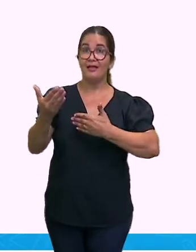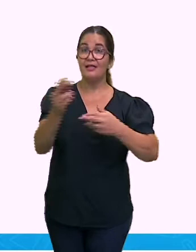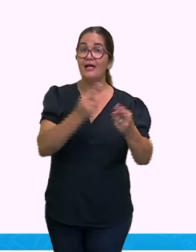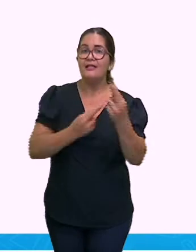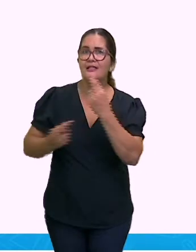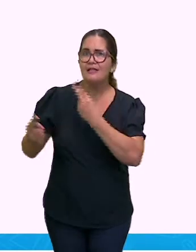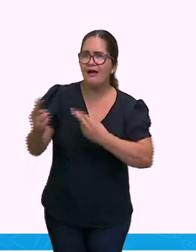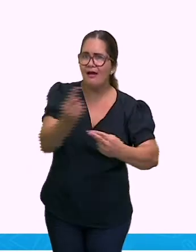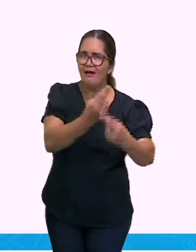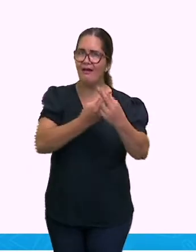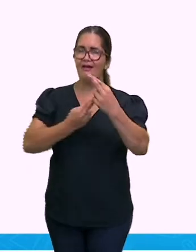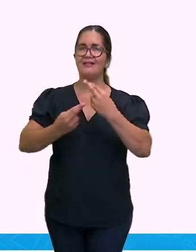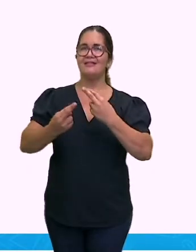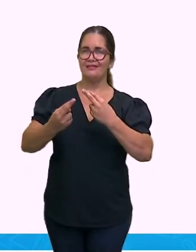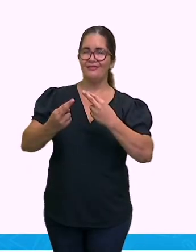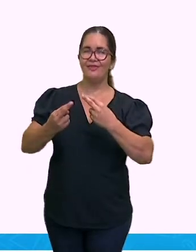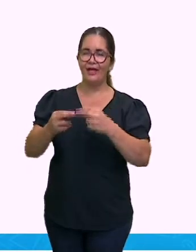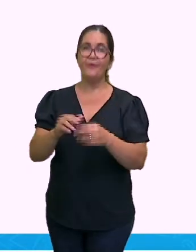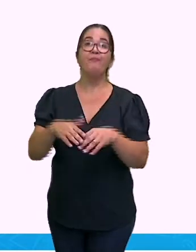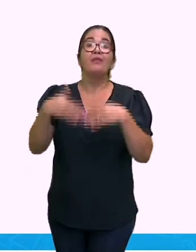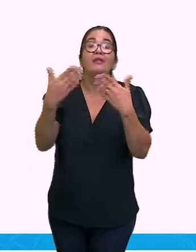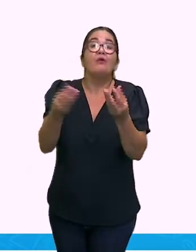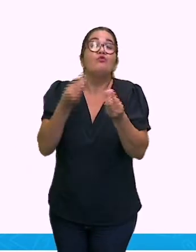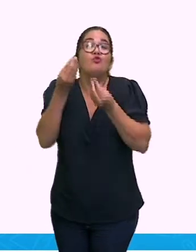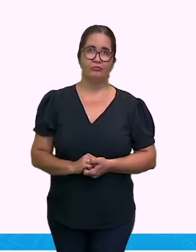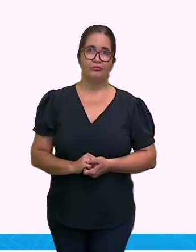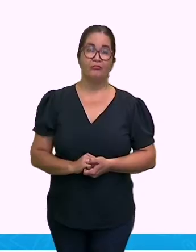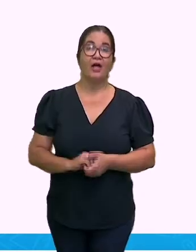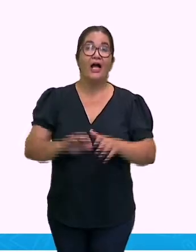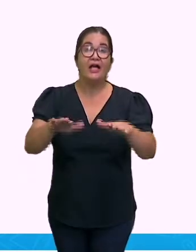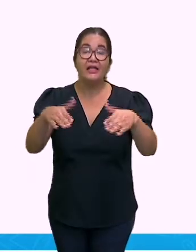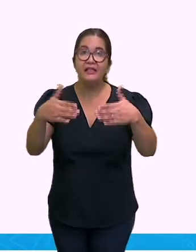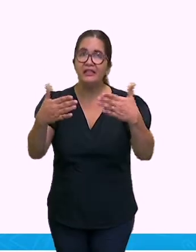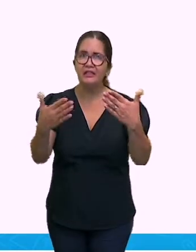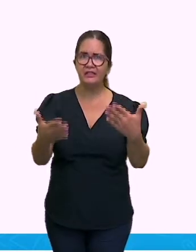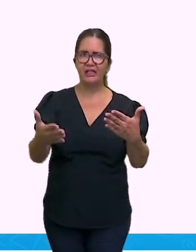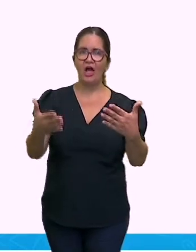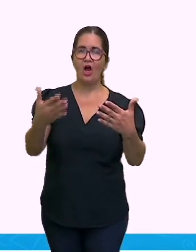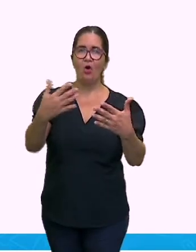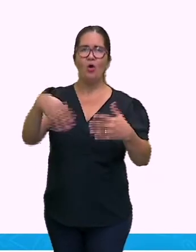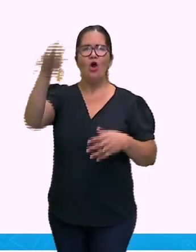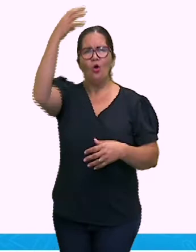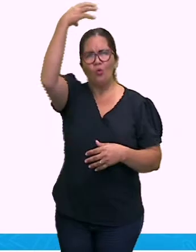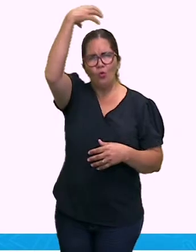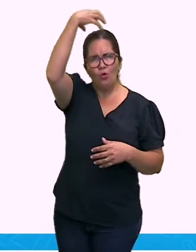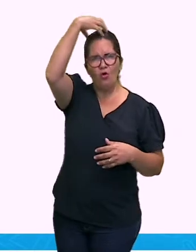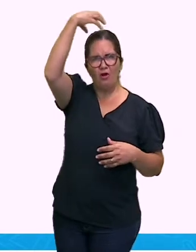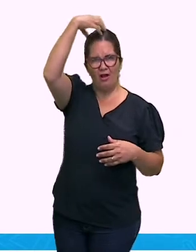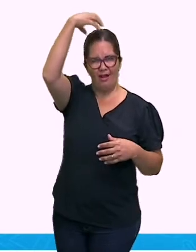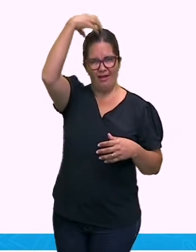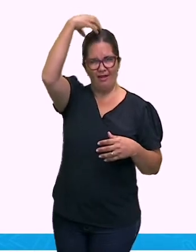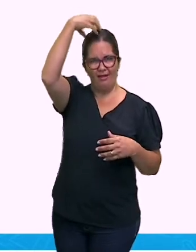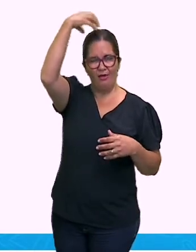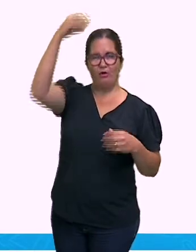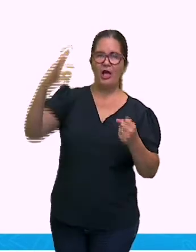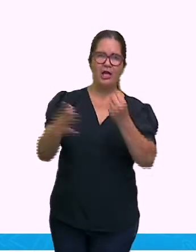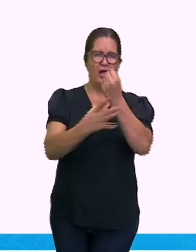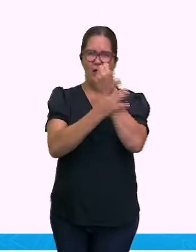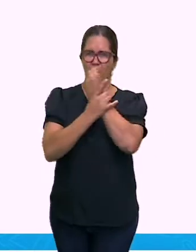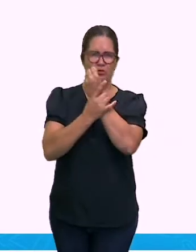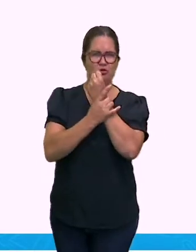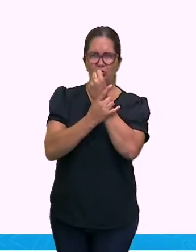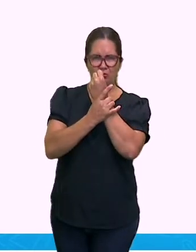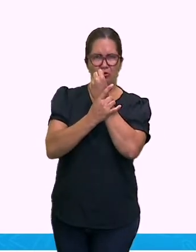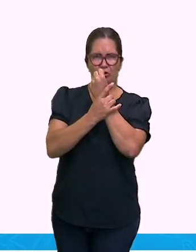o que é um absolutismo monárquico. Com isso, a centralização da monarquia ocorreu em várias regiões